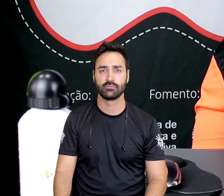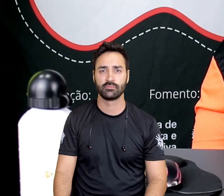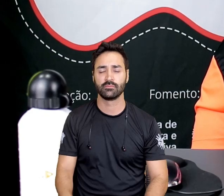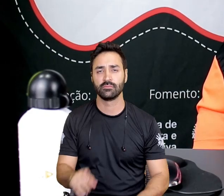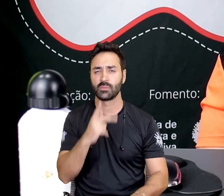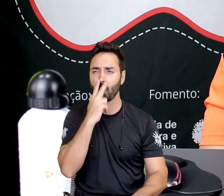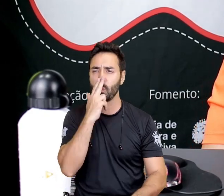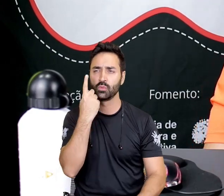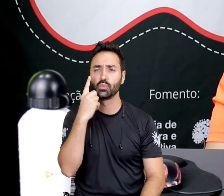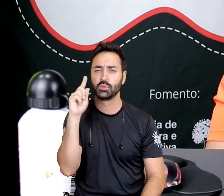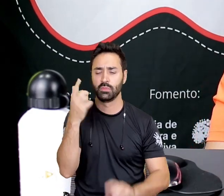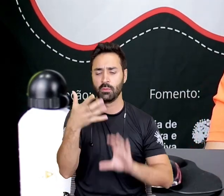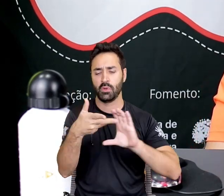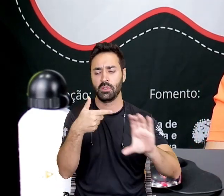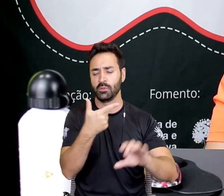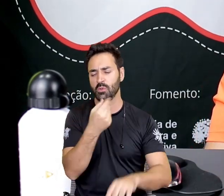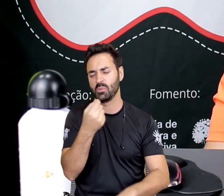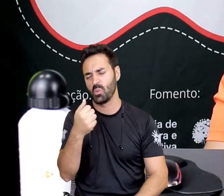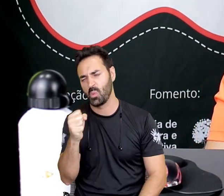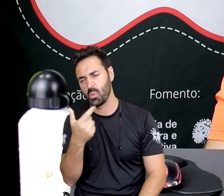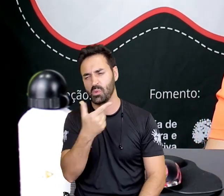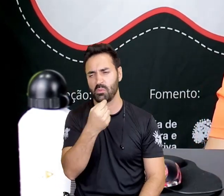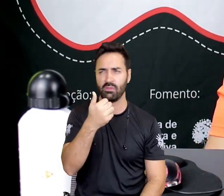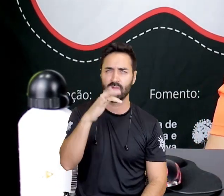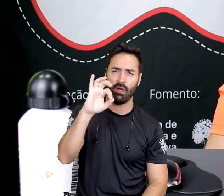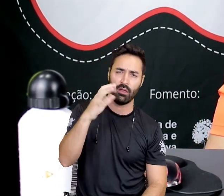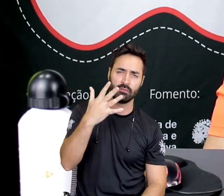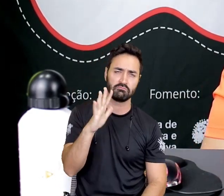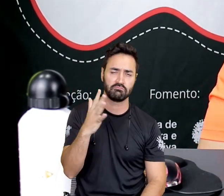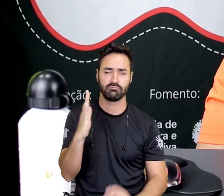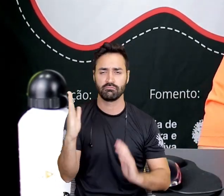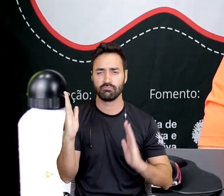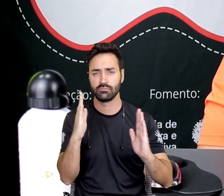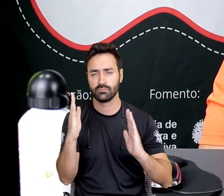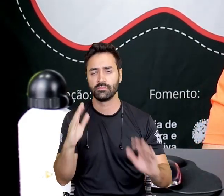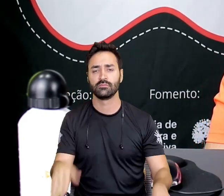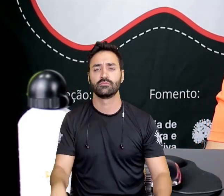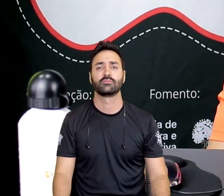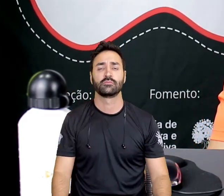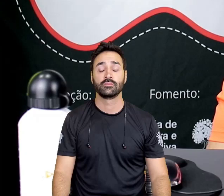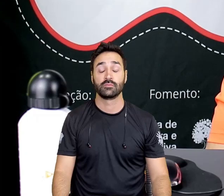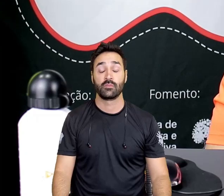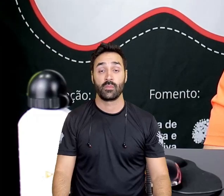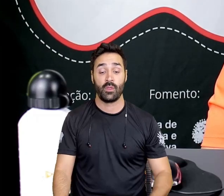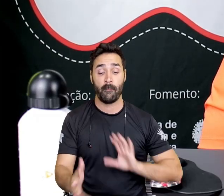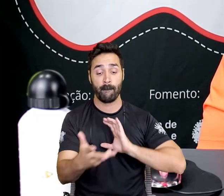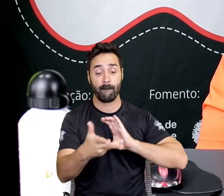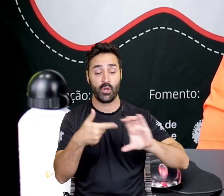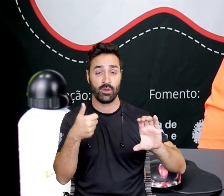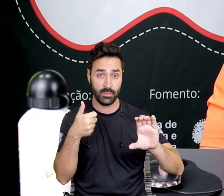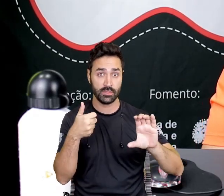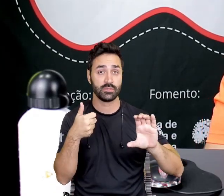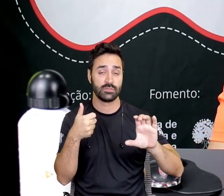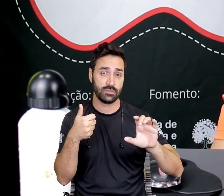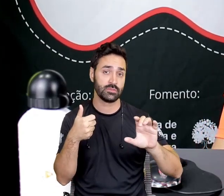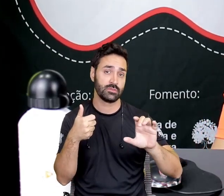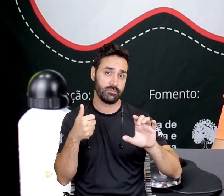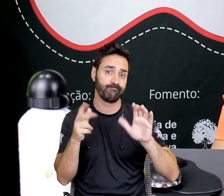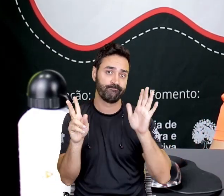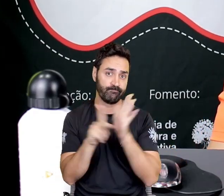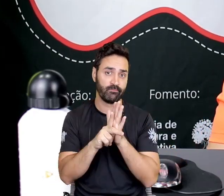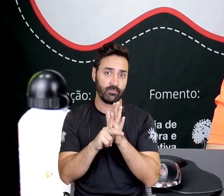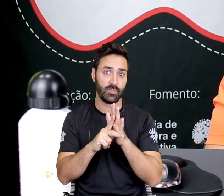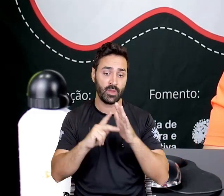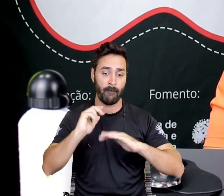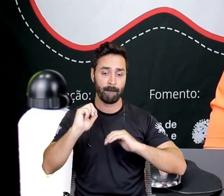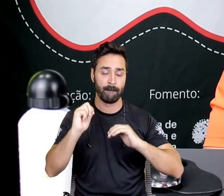Se eu não me engano, foi em 2008 ou 2010. Que é o certificado chamado de ProLibras, que é o certificado de